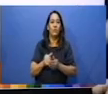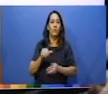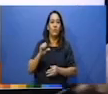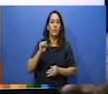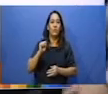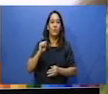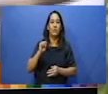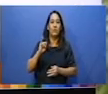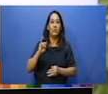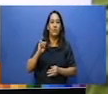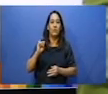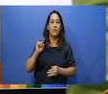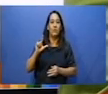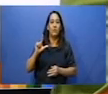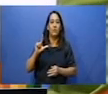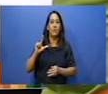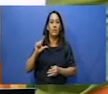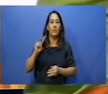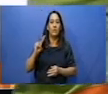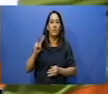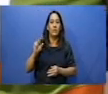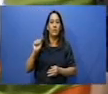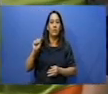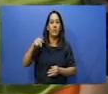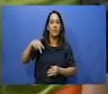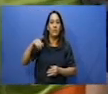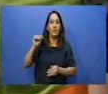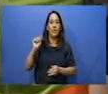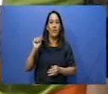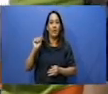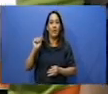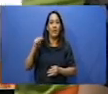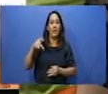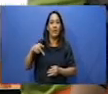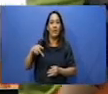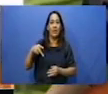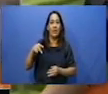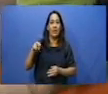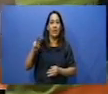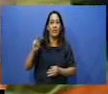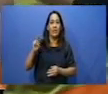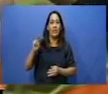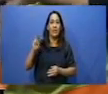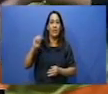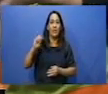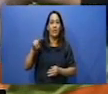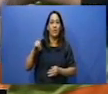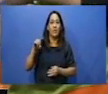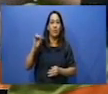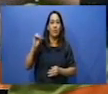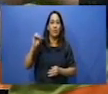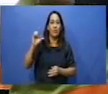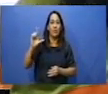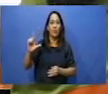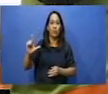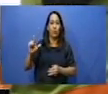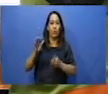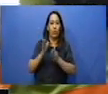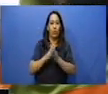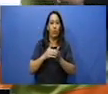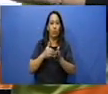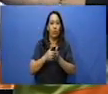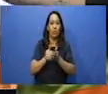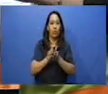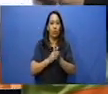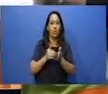Pujol. Vamos lá escrever o nome da responsável, da artista responsável pela pintura. Eu errei